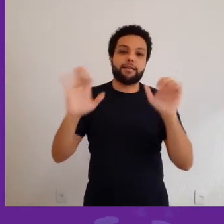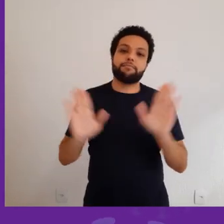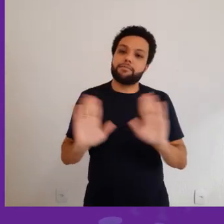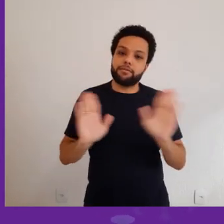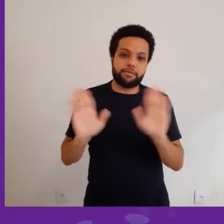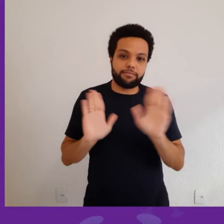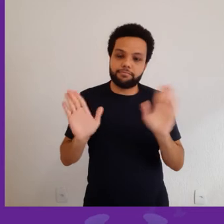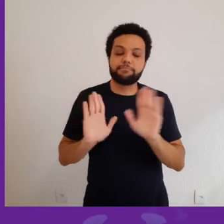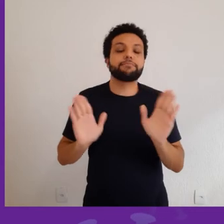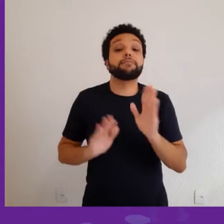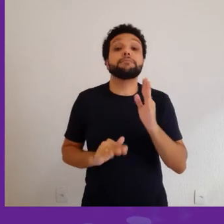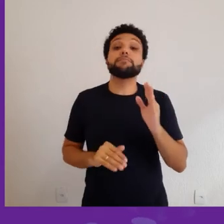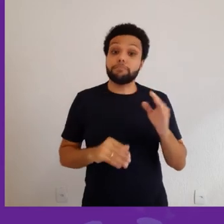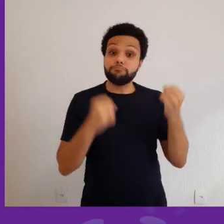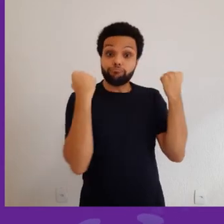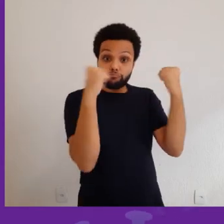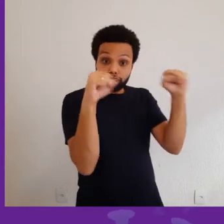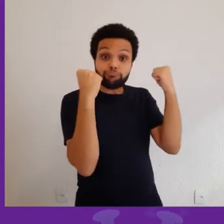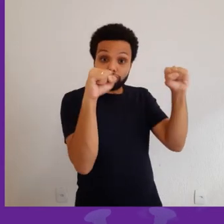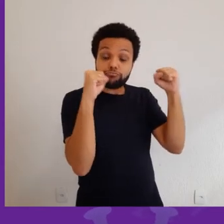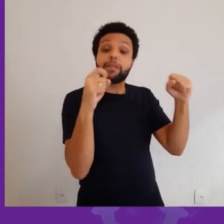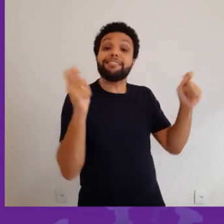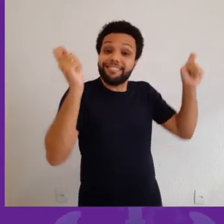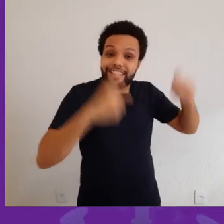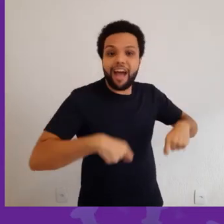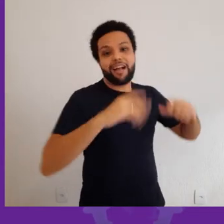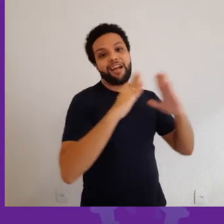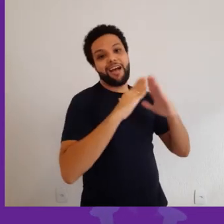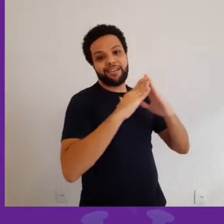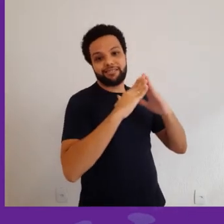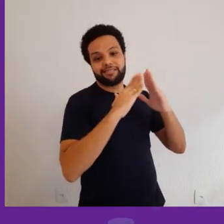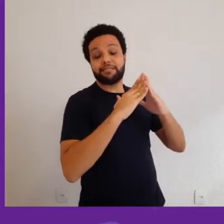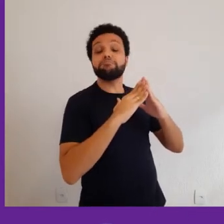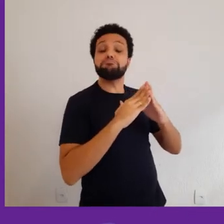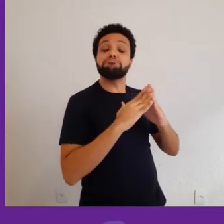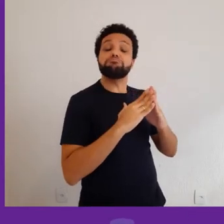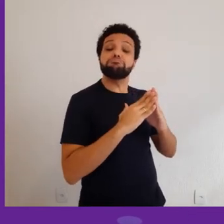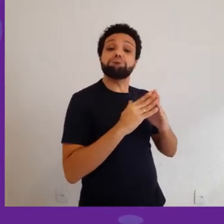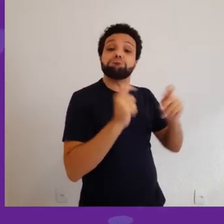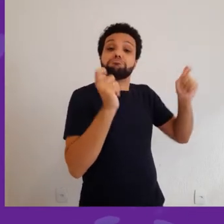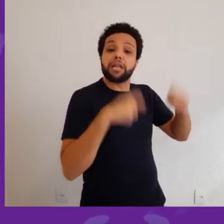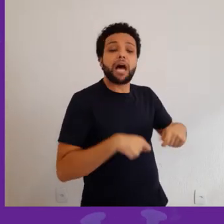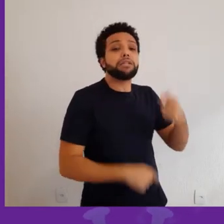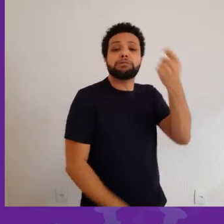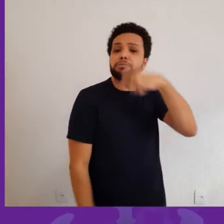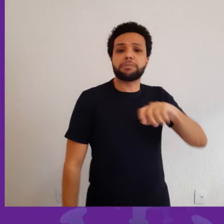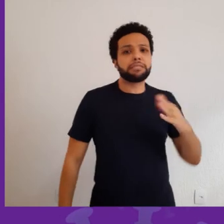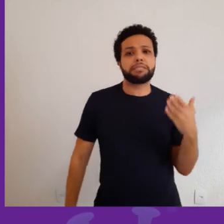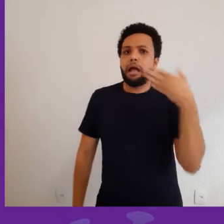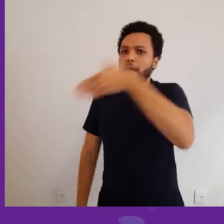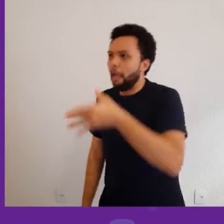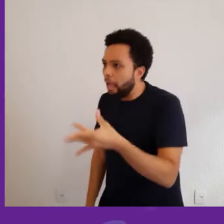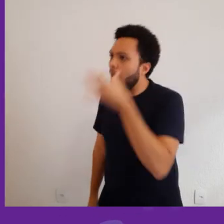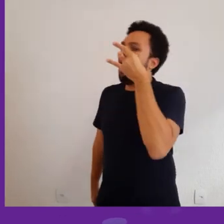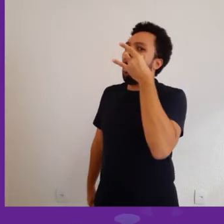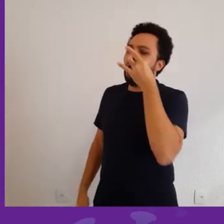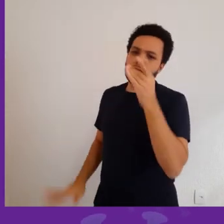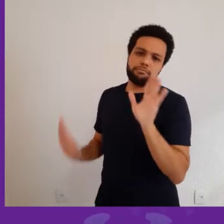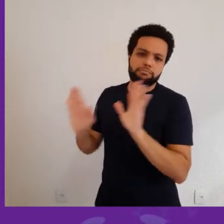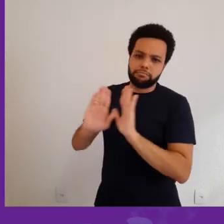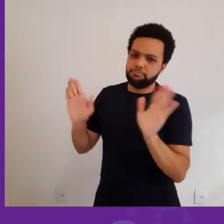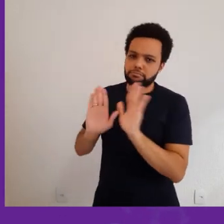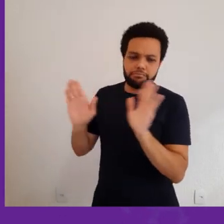e atividade de exercício físico como eu falei ela não é necessário que seja